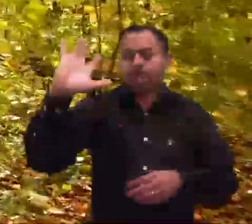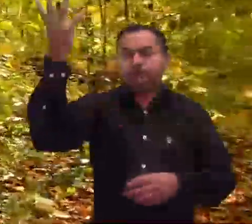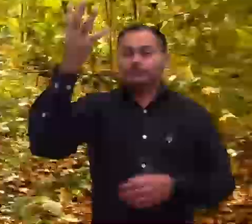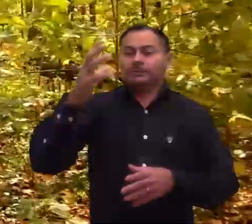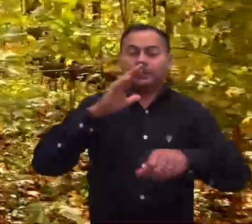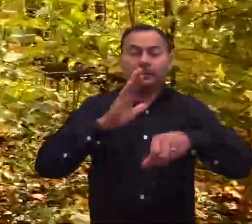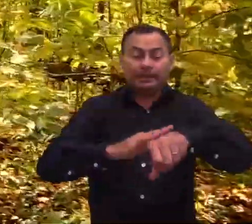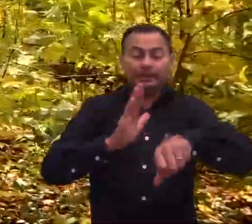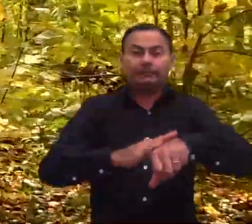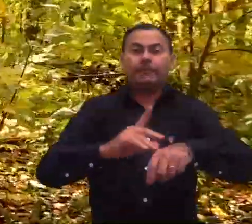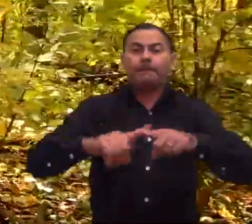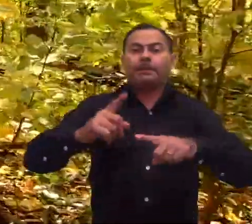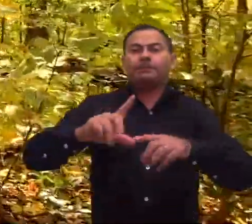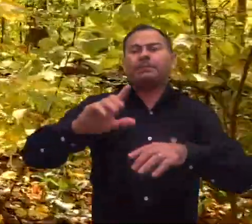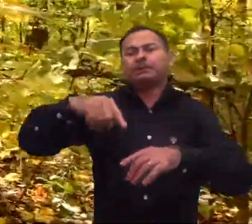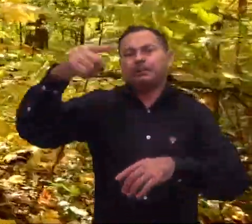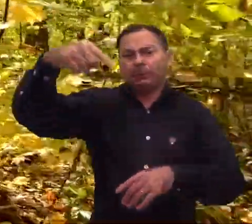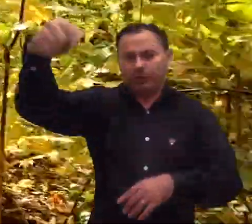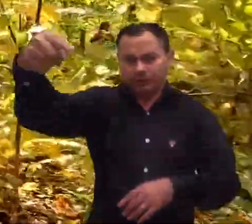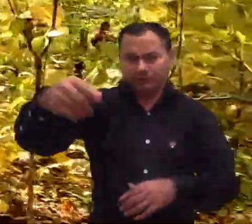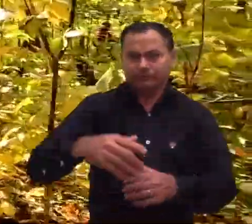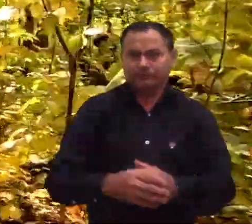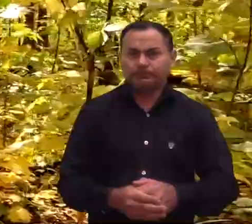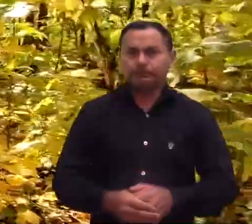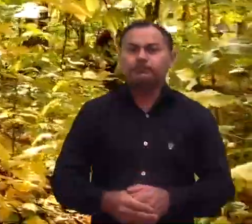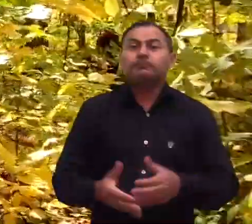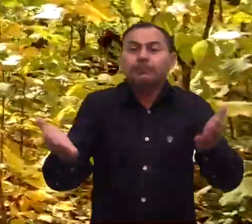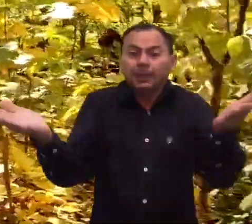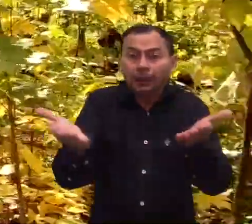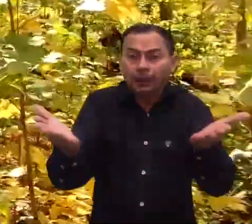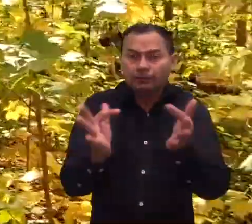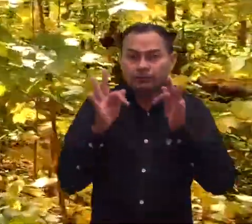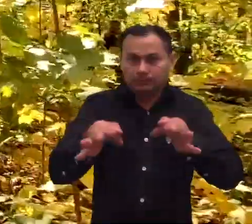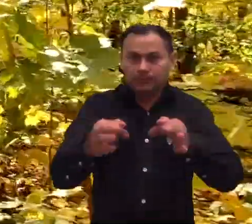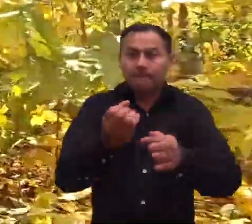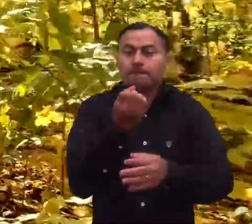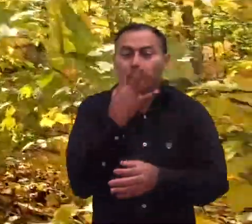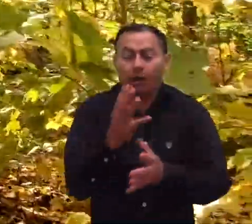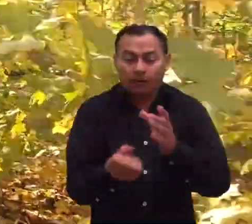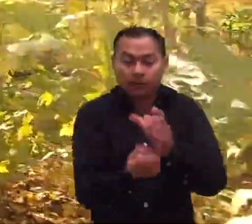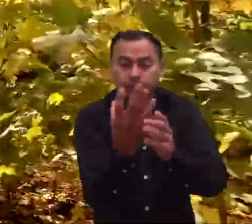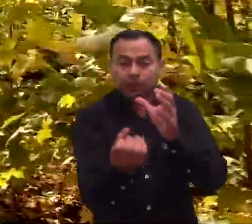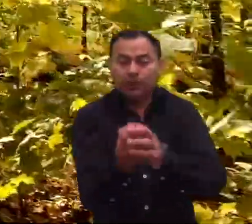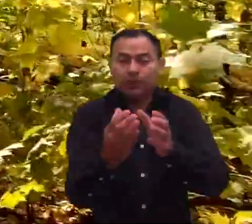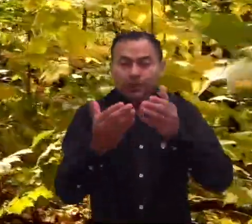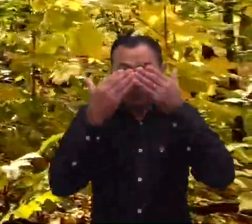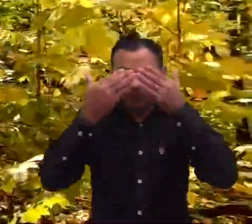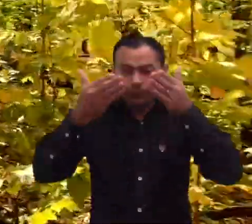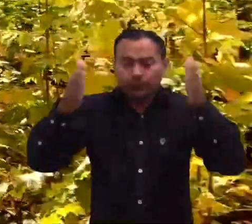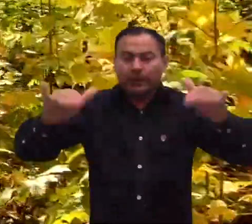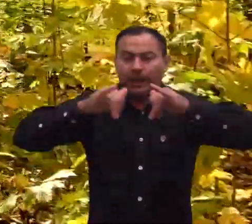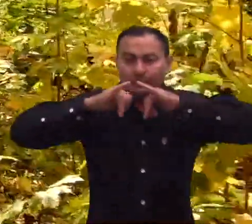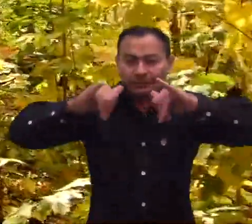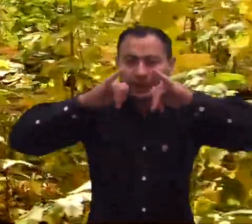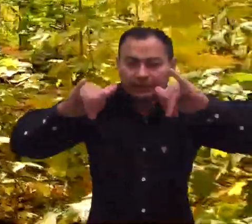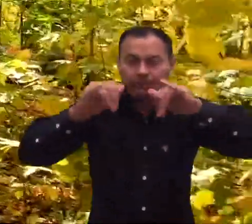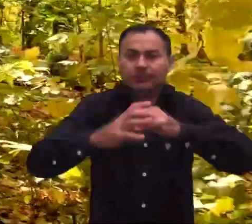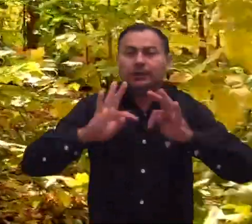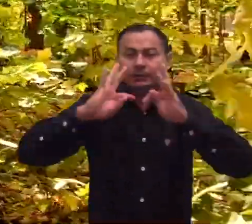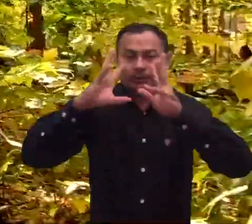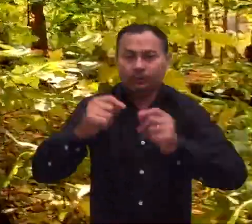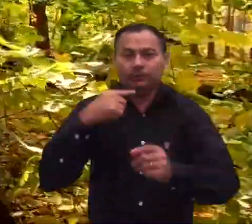que aquelas coisas não aconteceriam naquele tempo, mas muito mais tarde. E agora, finalmente, essas boas novas têm sido